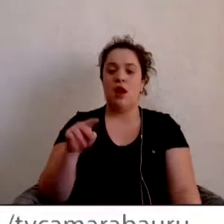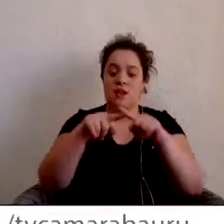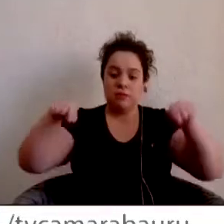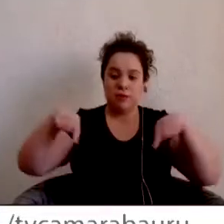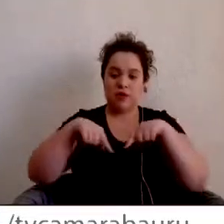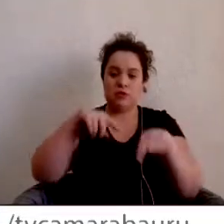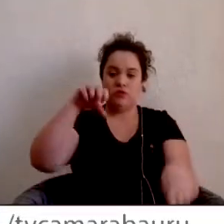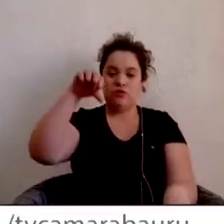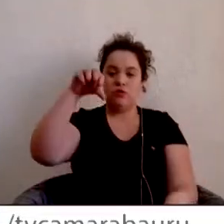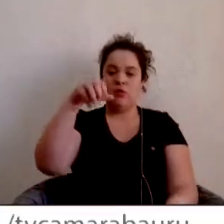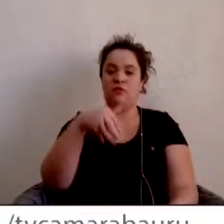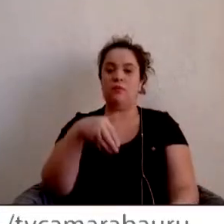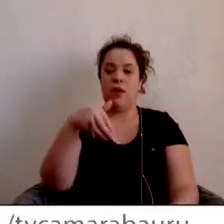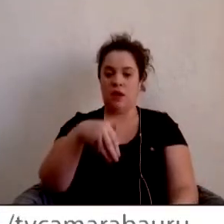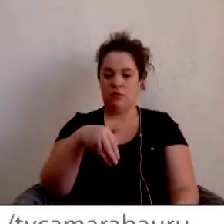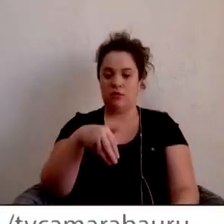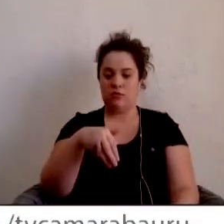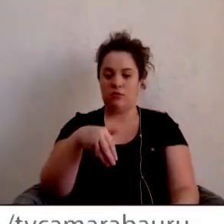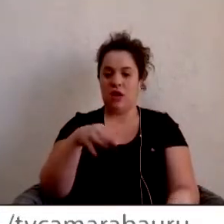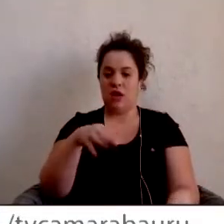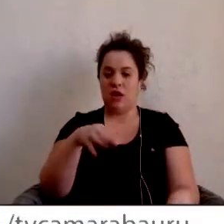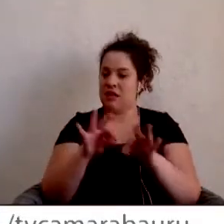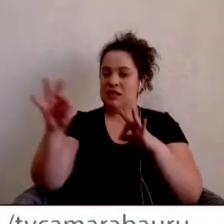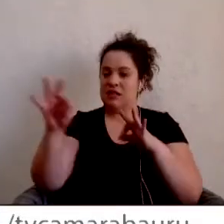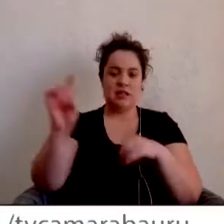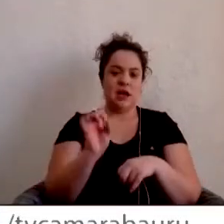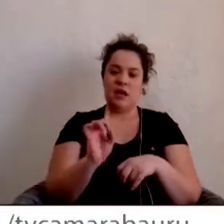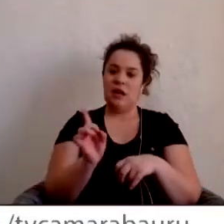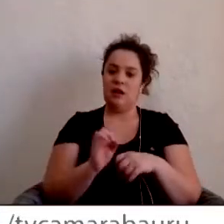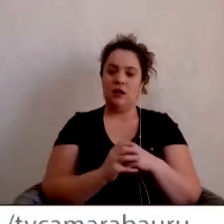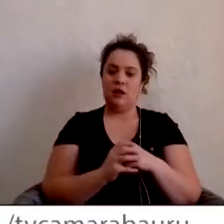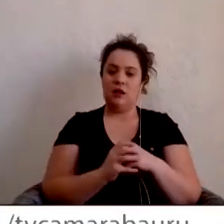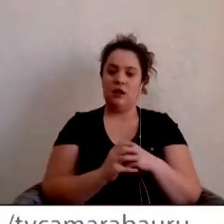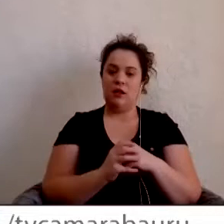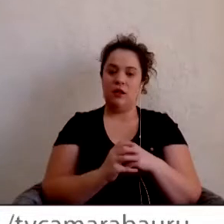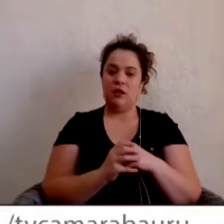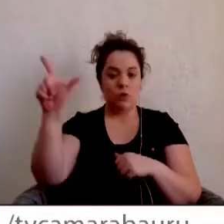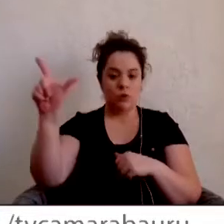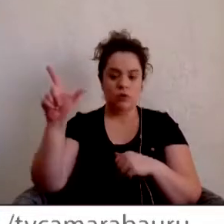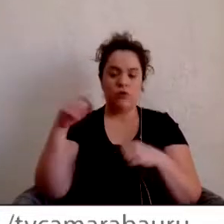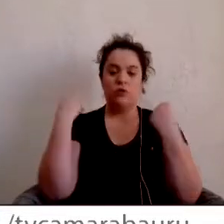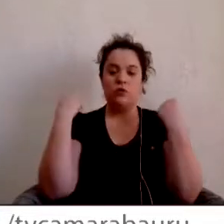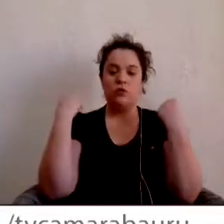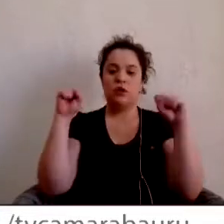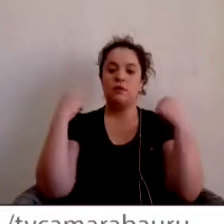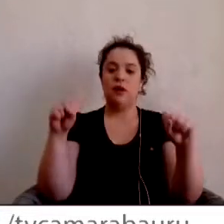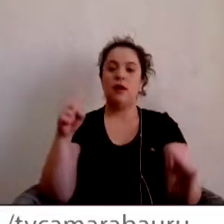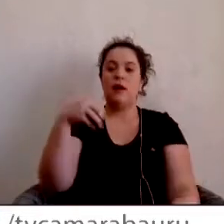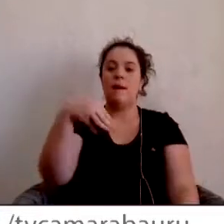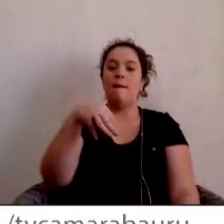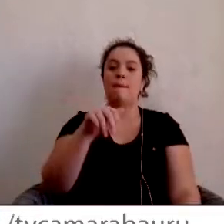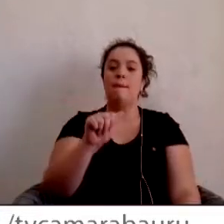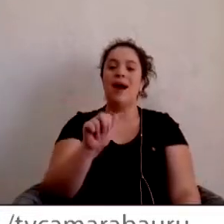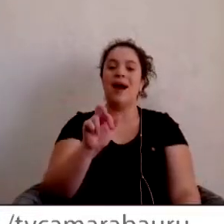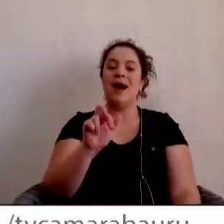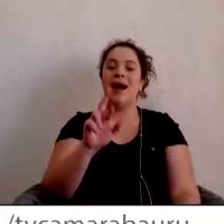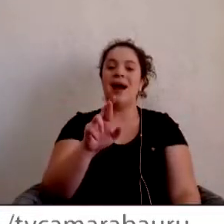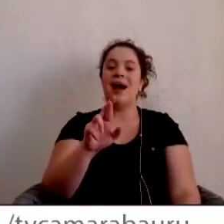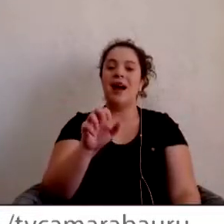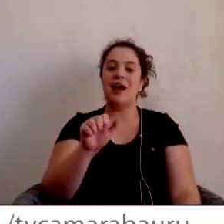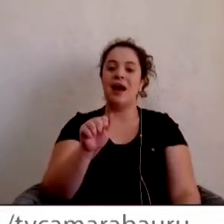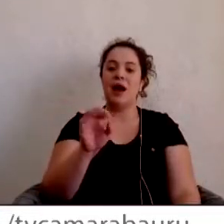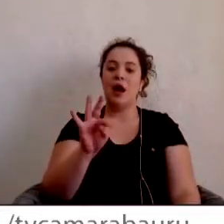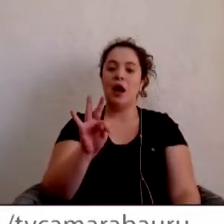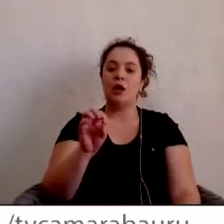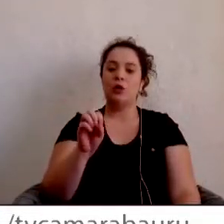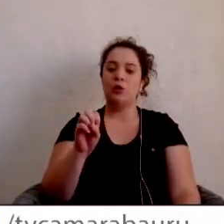outro protocolo que foi desenvolvido pela Academia Marathon, que é uma grande academia na cidade de Bauru, muito tradicional, e